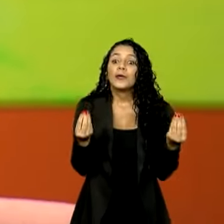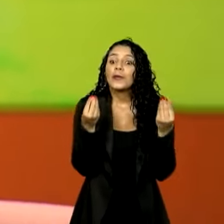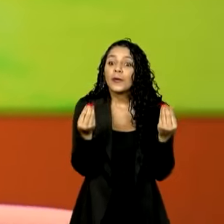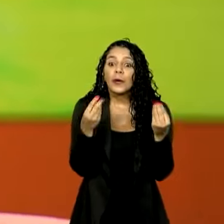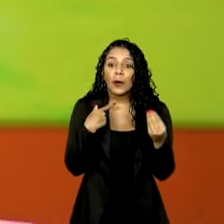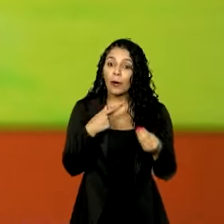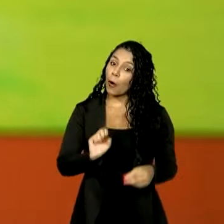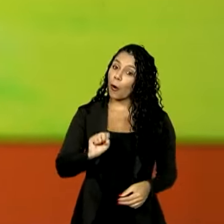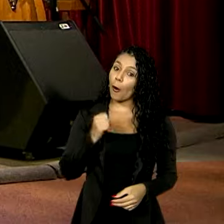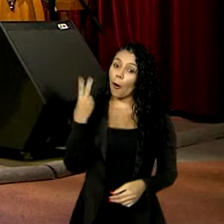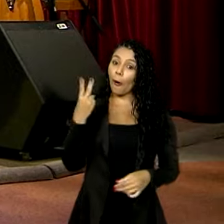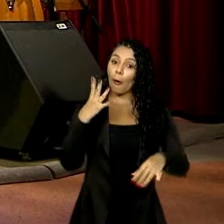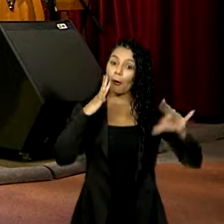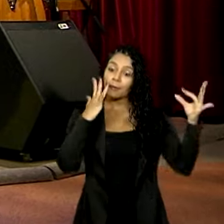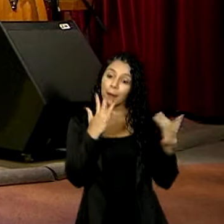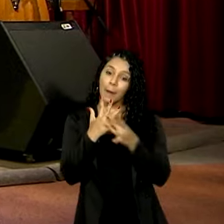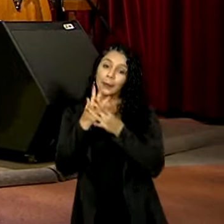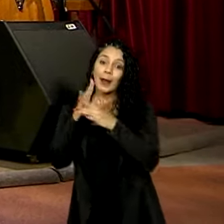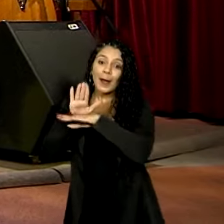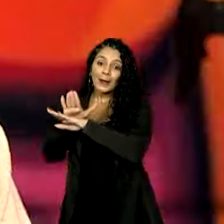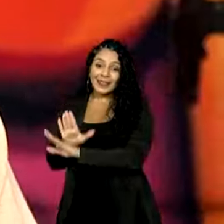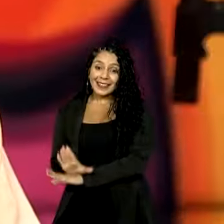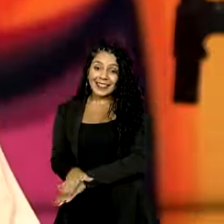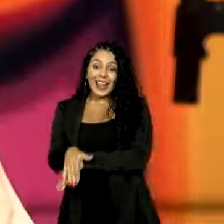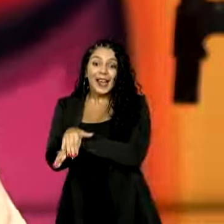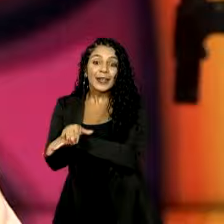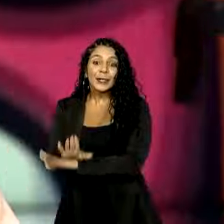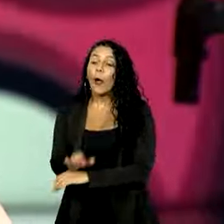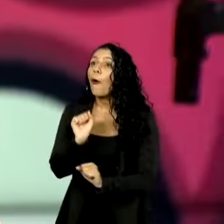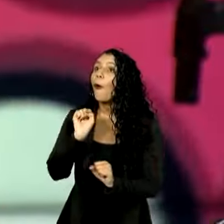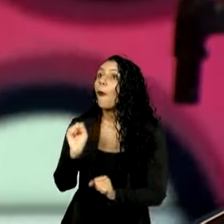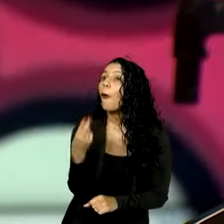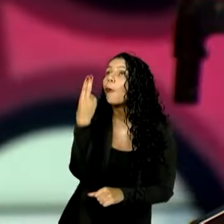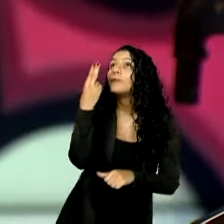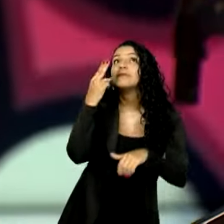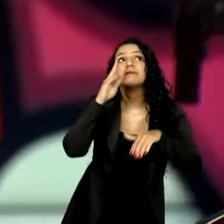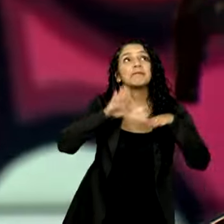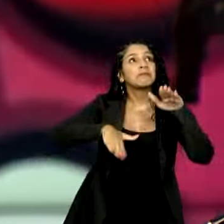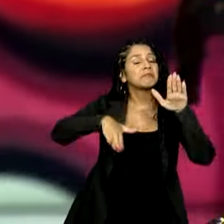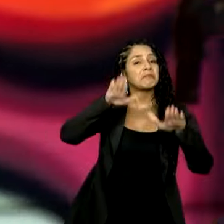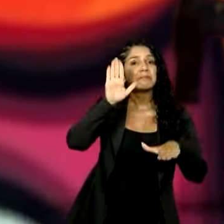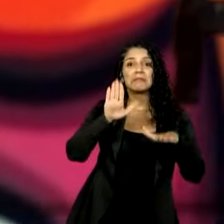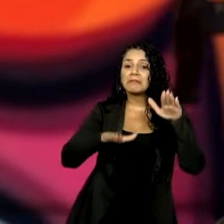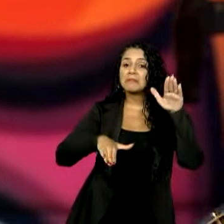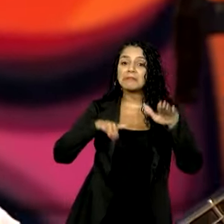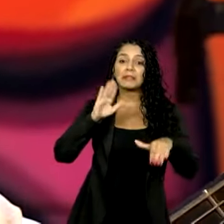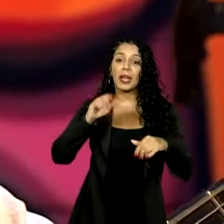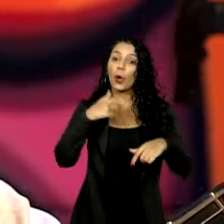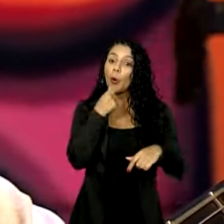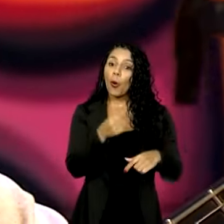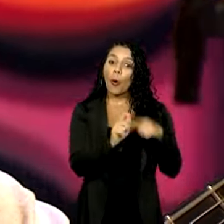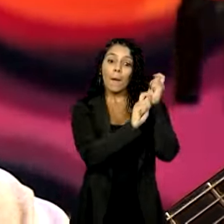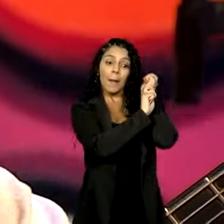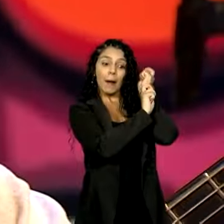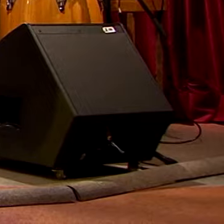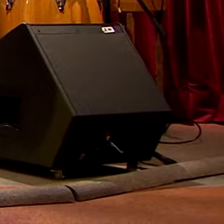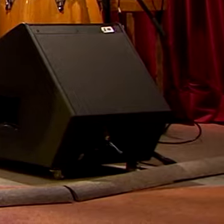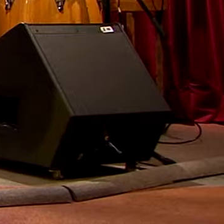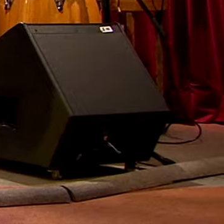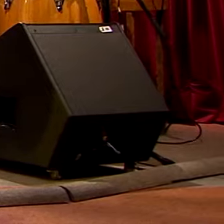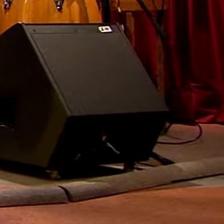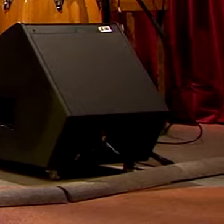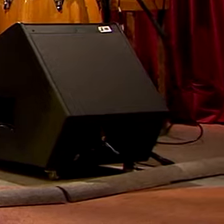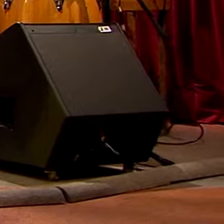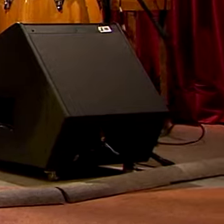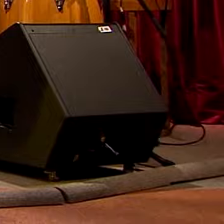dedo da sereia, ou quem sabe um pescador encontrou